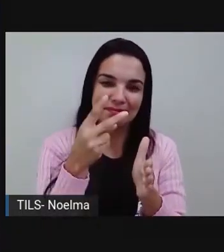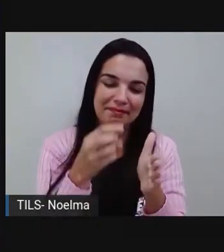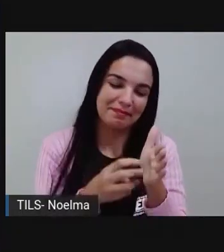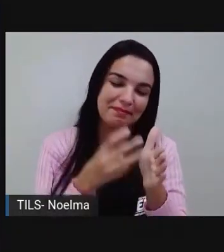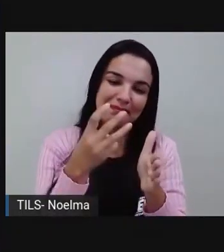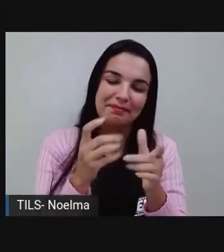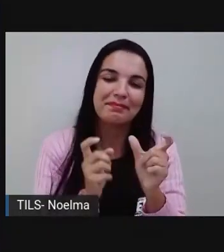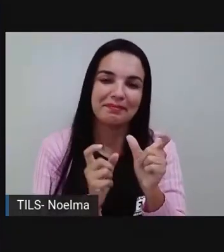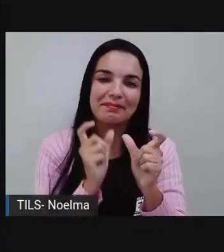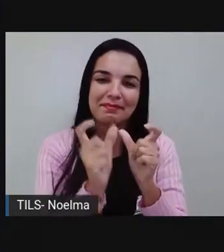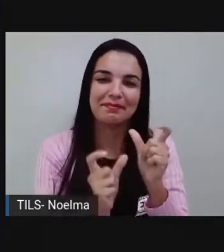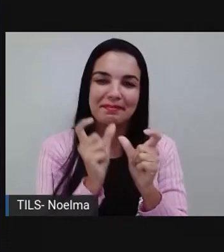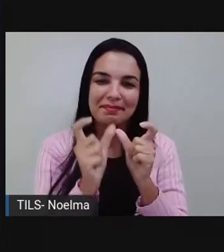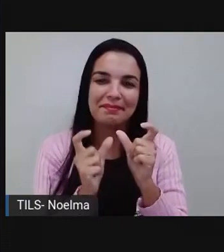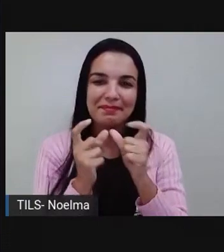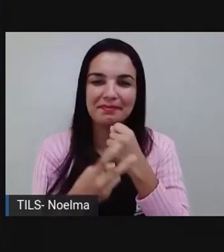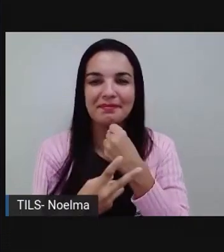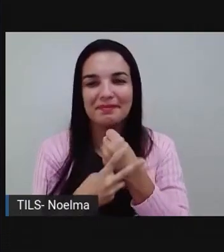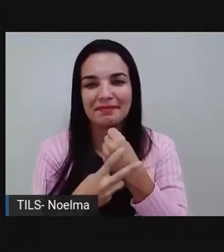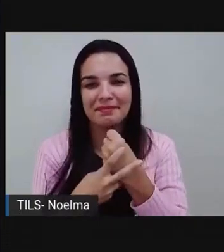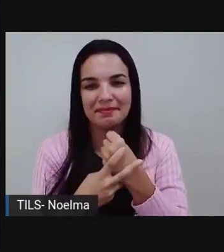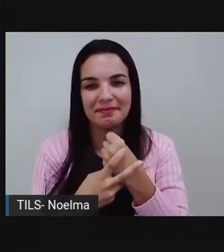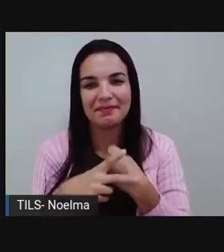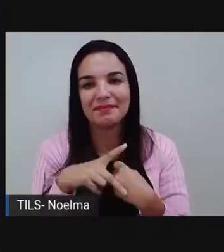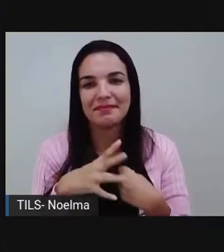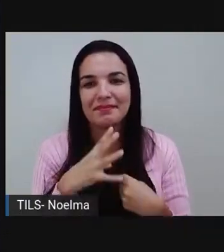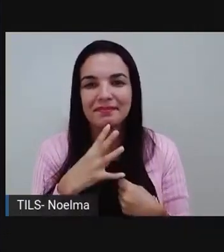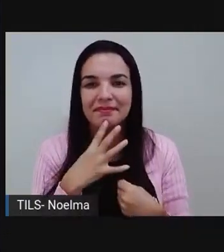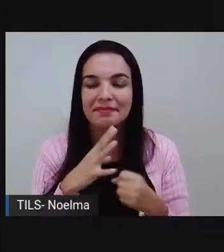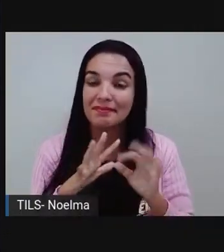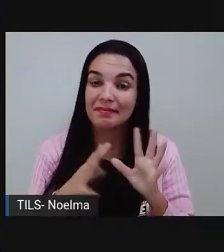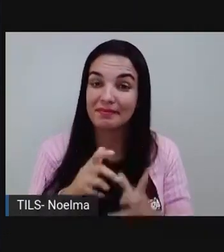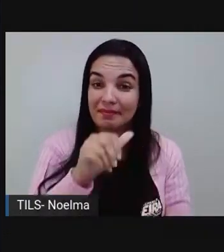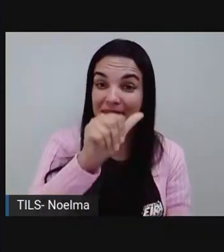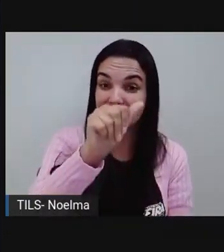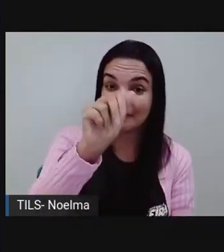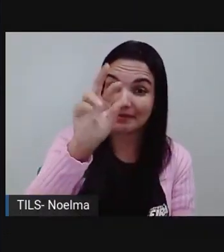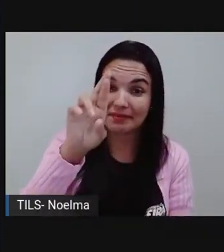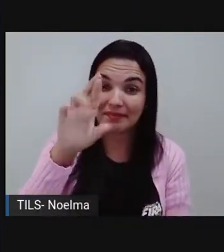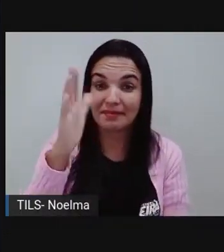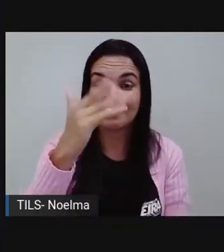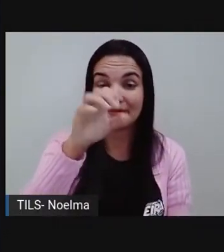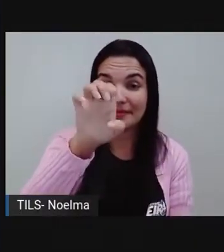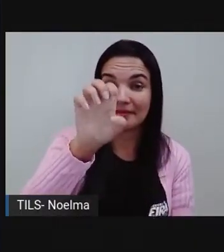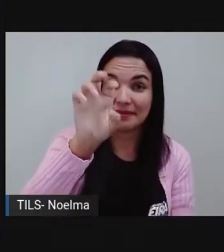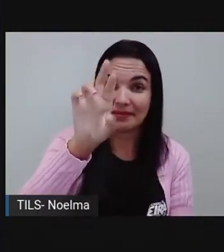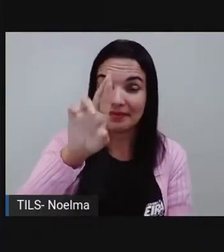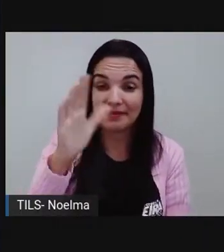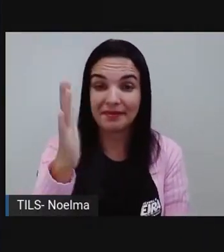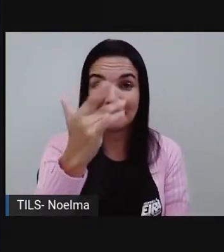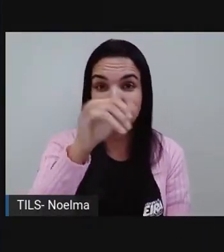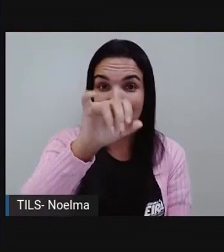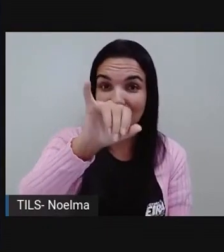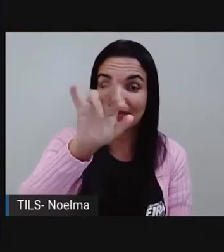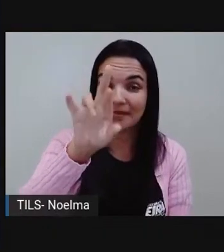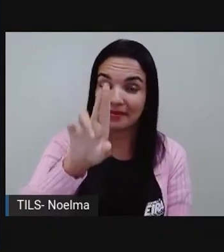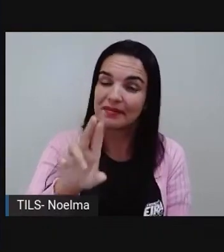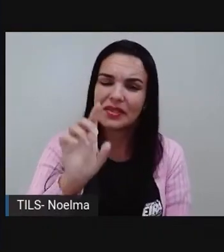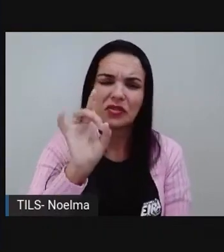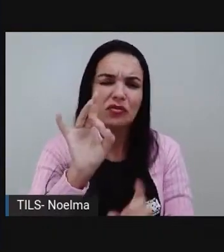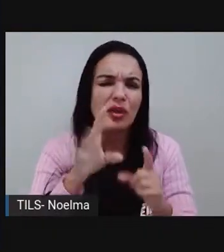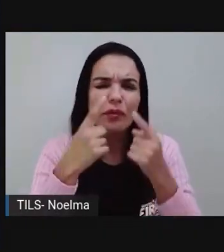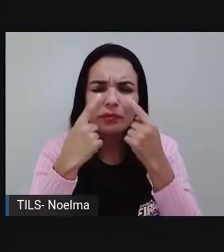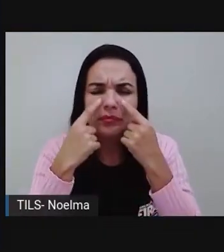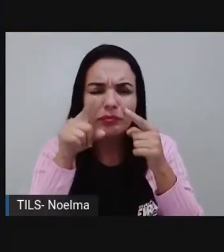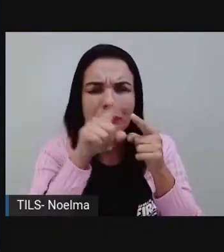ER ou OR. E terceira conjugação, IR. É somente vocês analisarem aí as